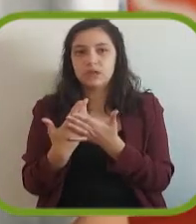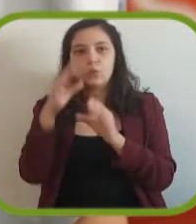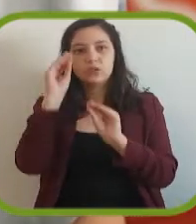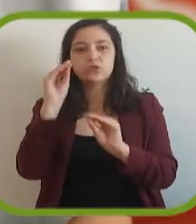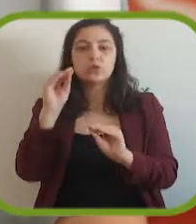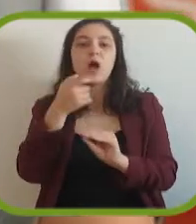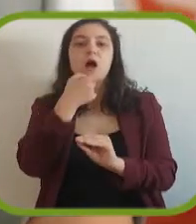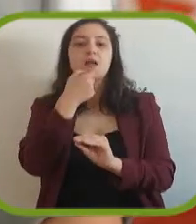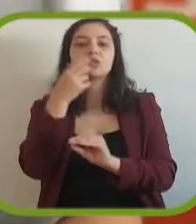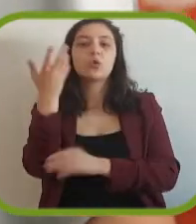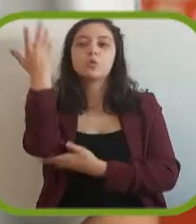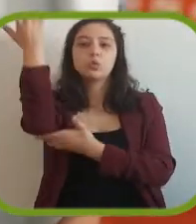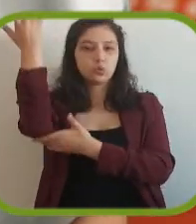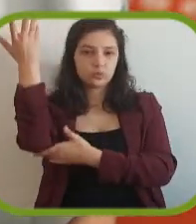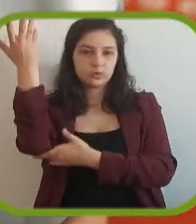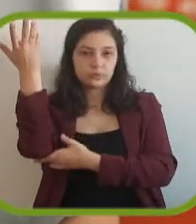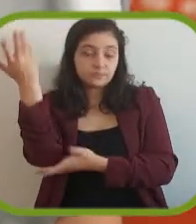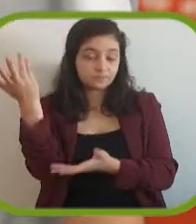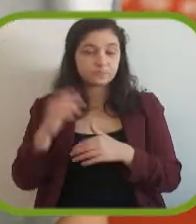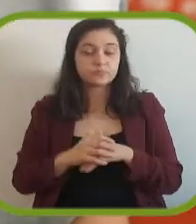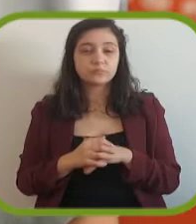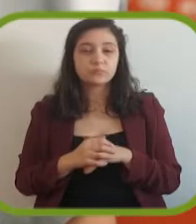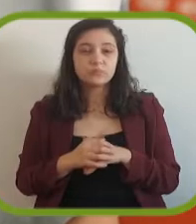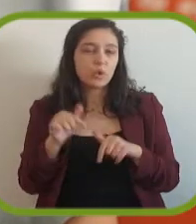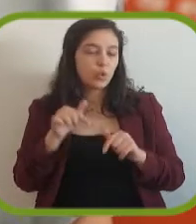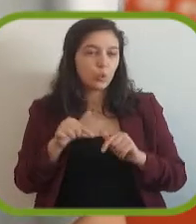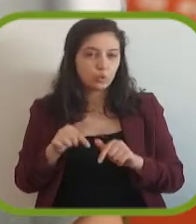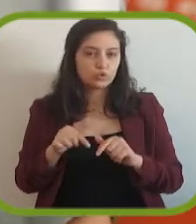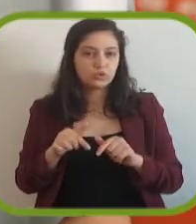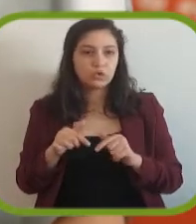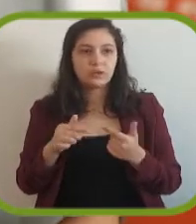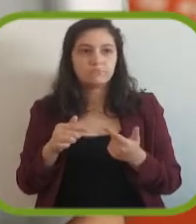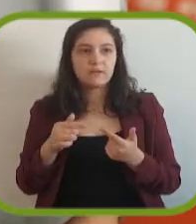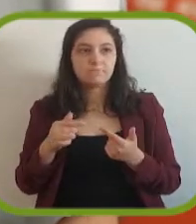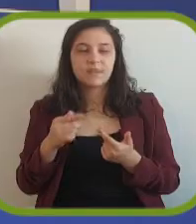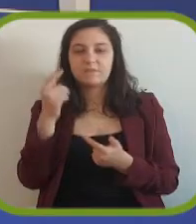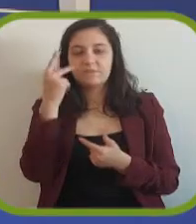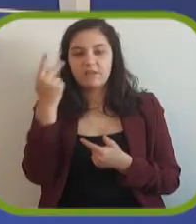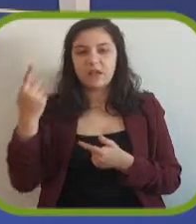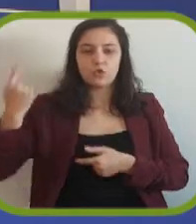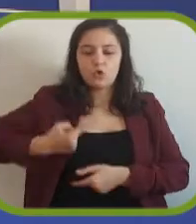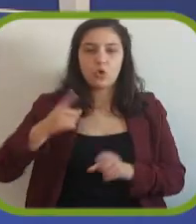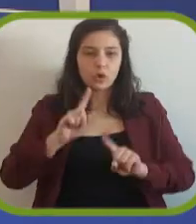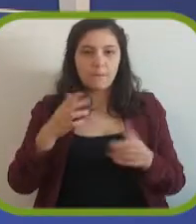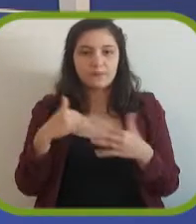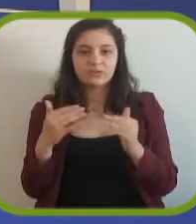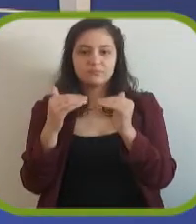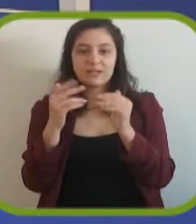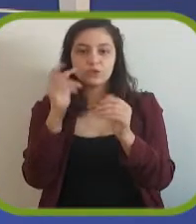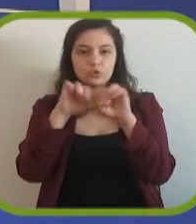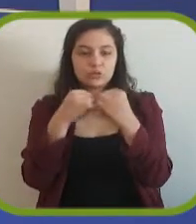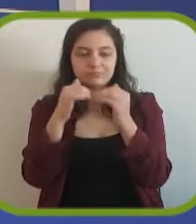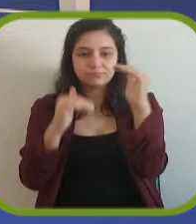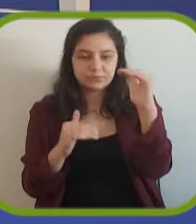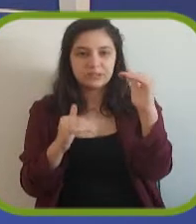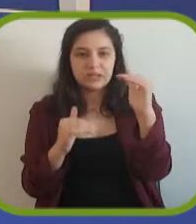só os privilegiados é que podiam continuar os estudos. Apesar de já não se viver em ditadura, as desigualdades sociais no